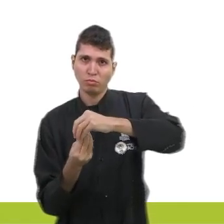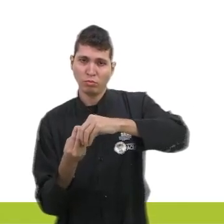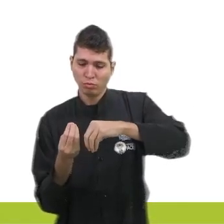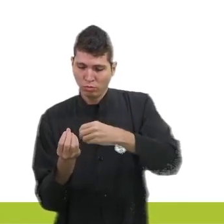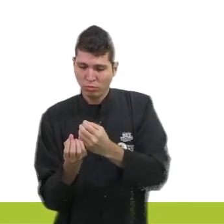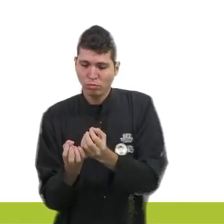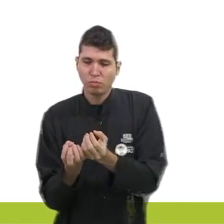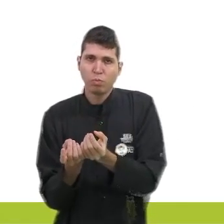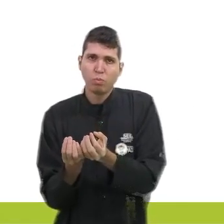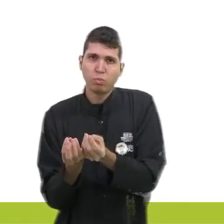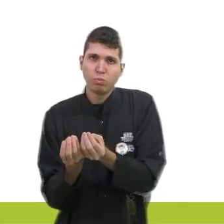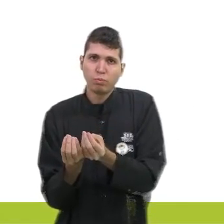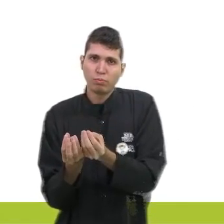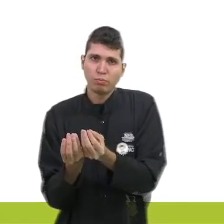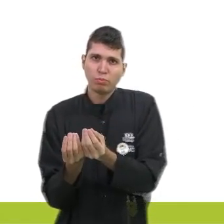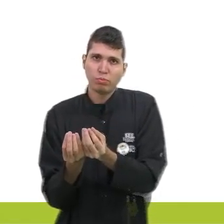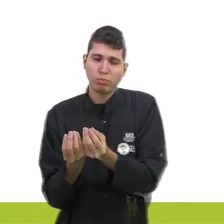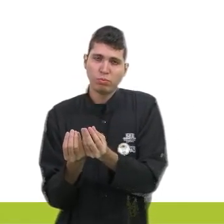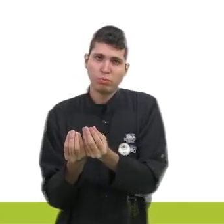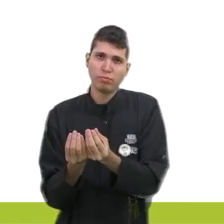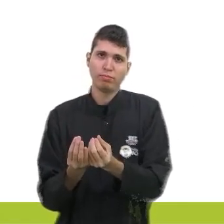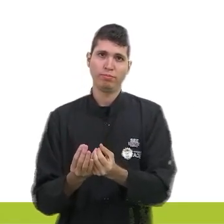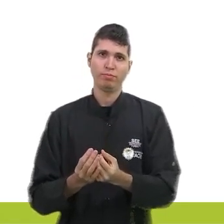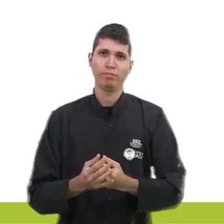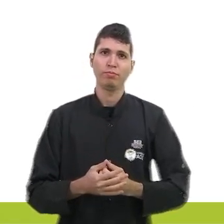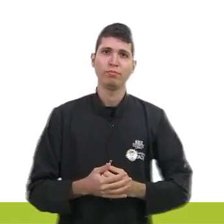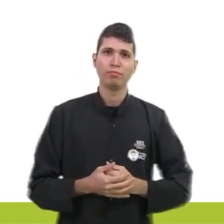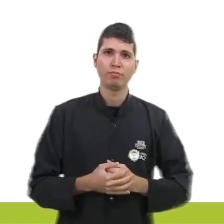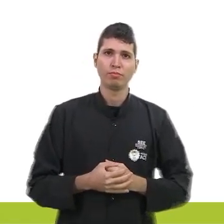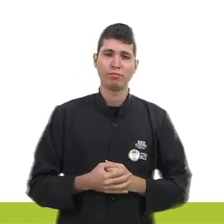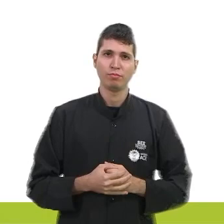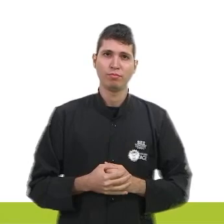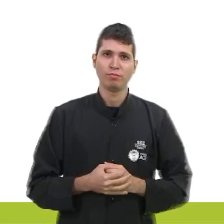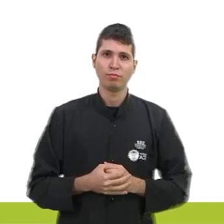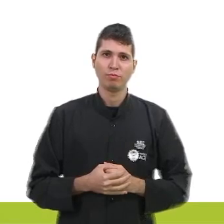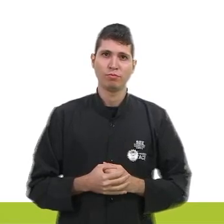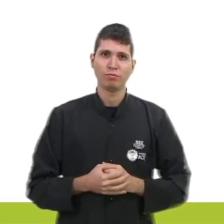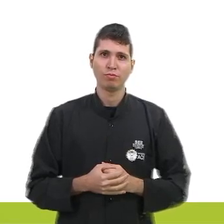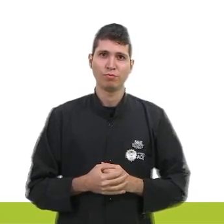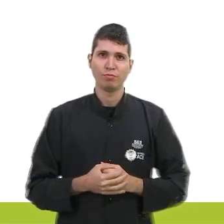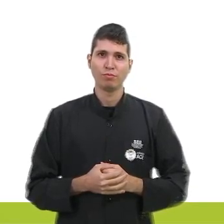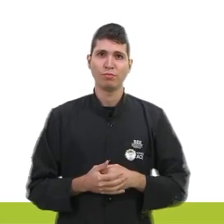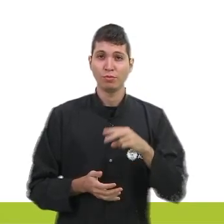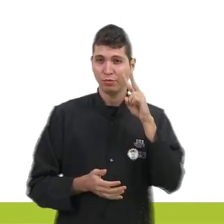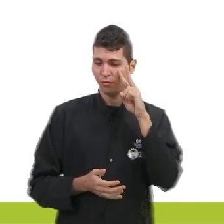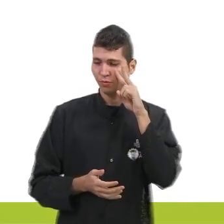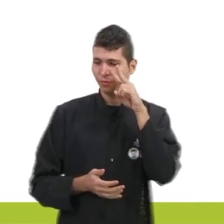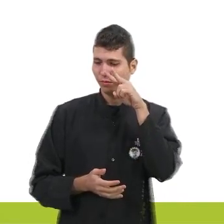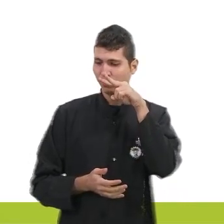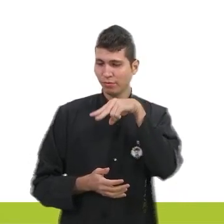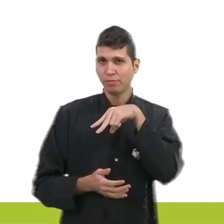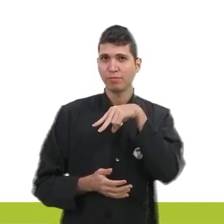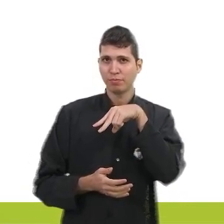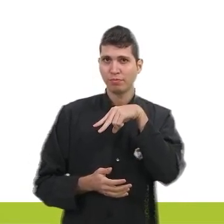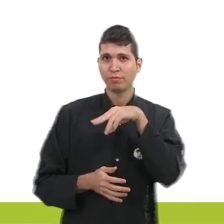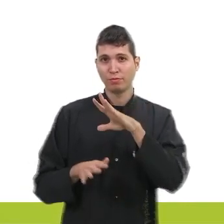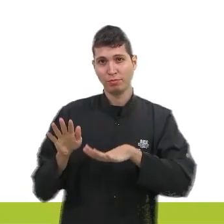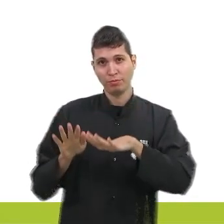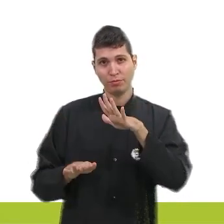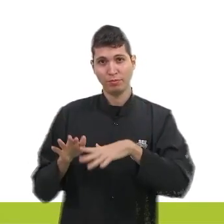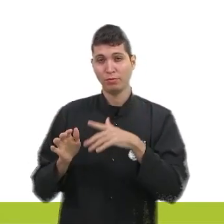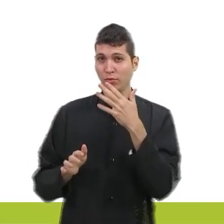as pinceladas bem grotescas, bem com intensidade, chegando a ser até agressivas, no modo